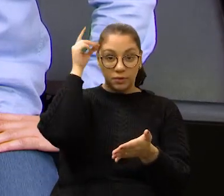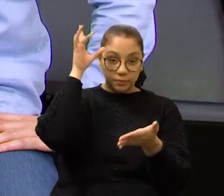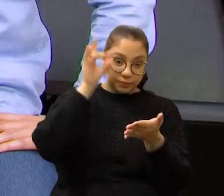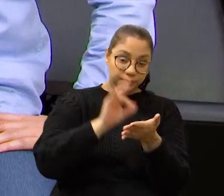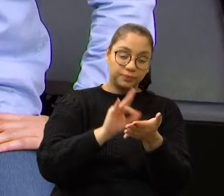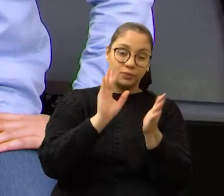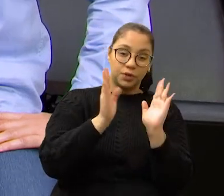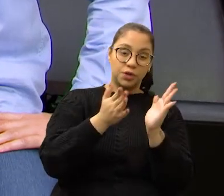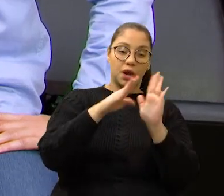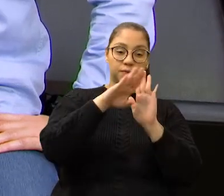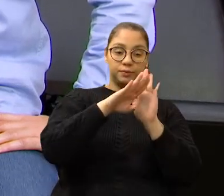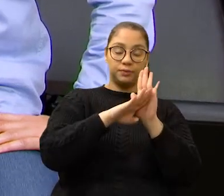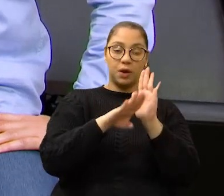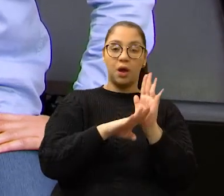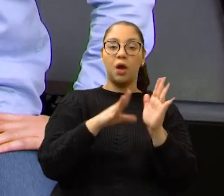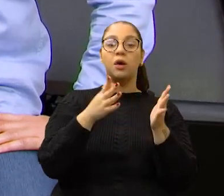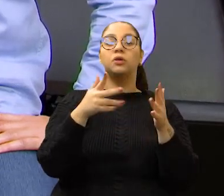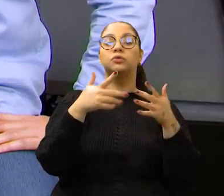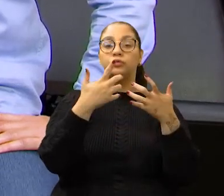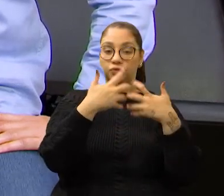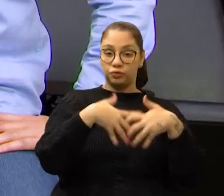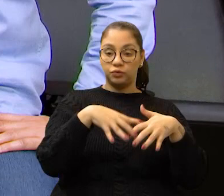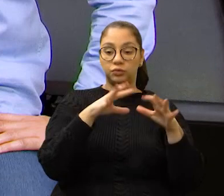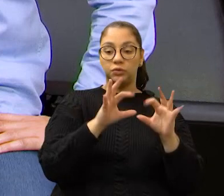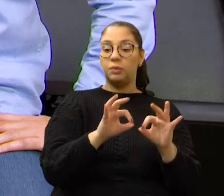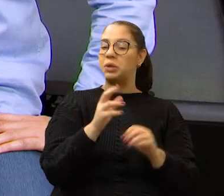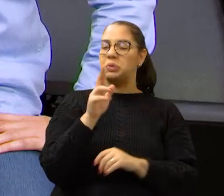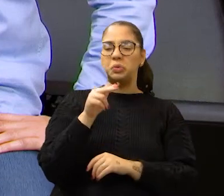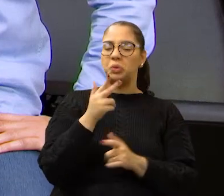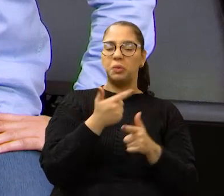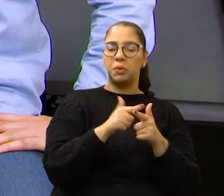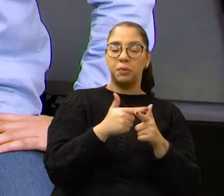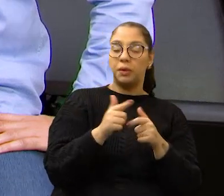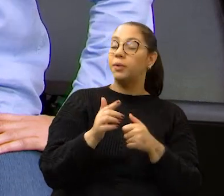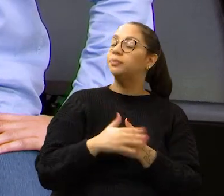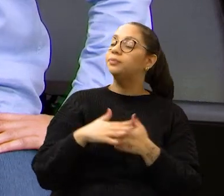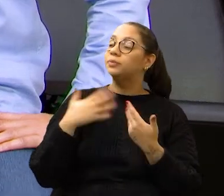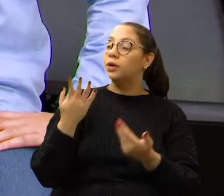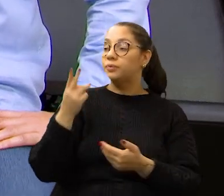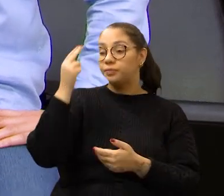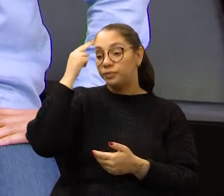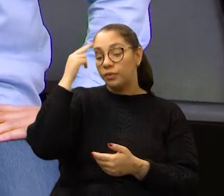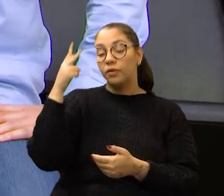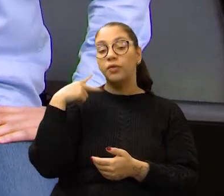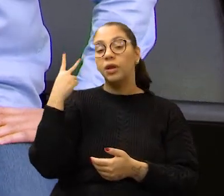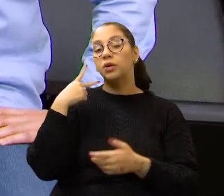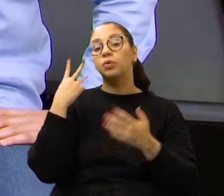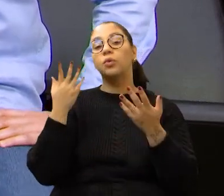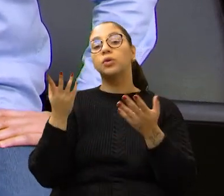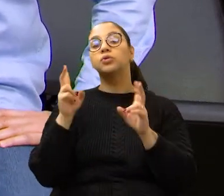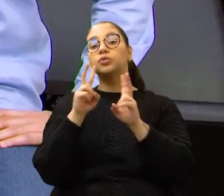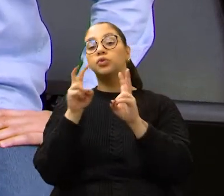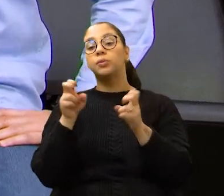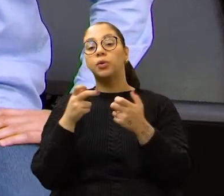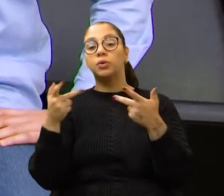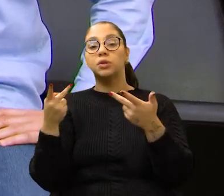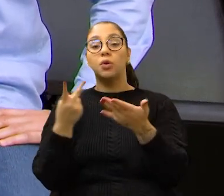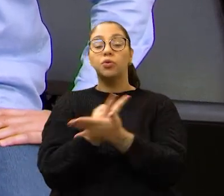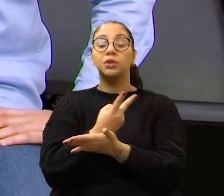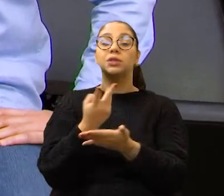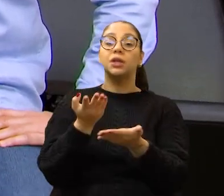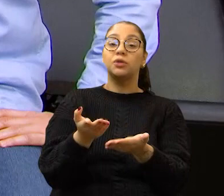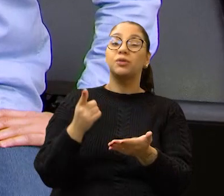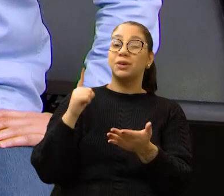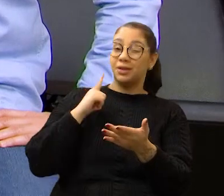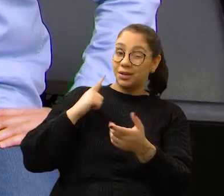sancionada, regulamentada e colocada em funcionamento, não temos tido nenhum tipo de problema. Vereador, ainda sobre esta causa animal, que a gente